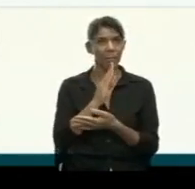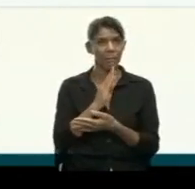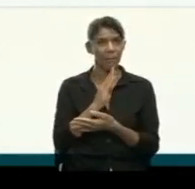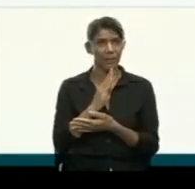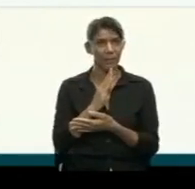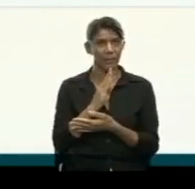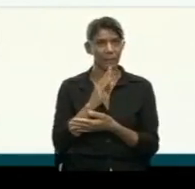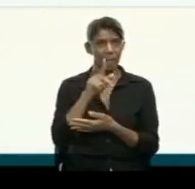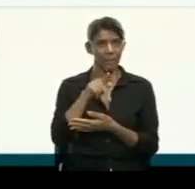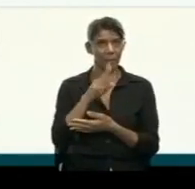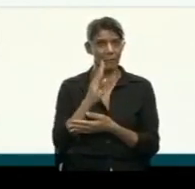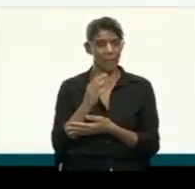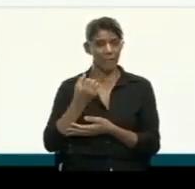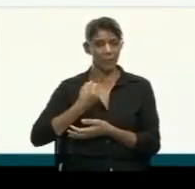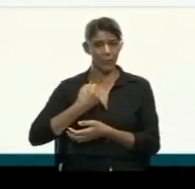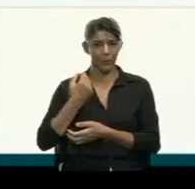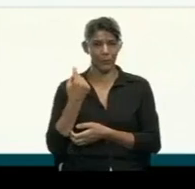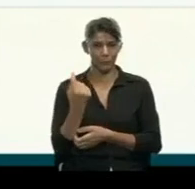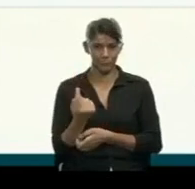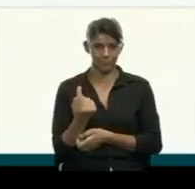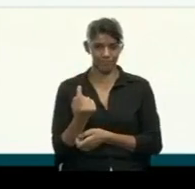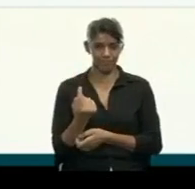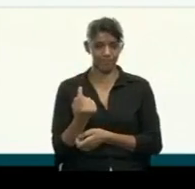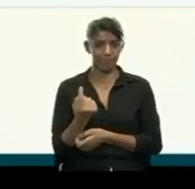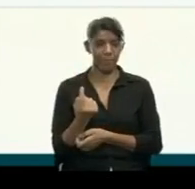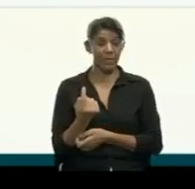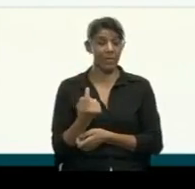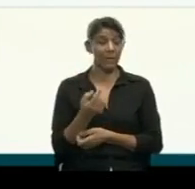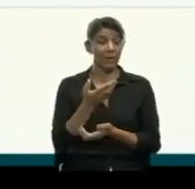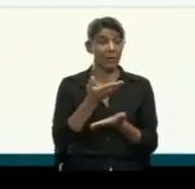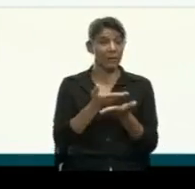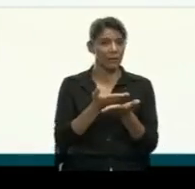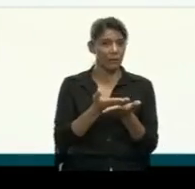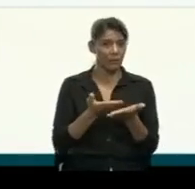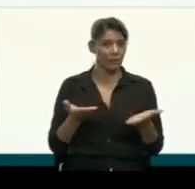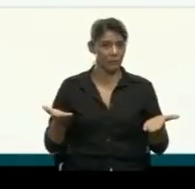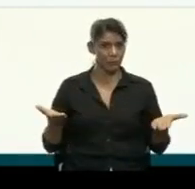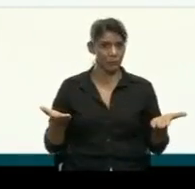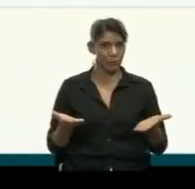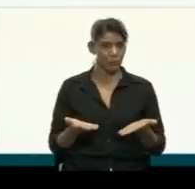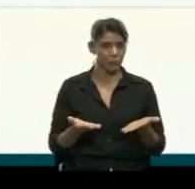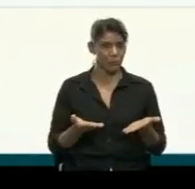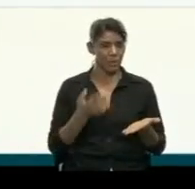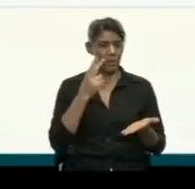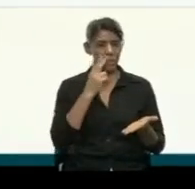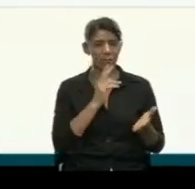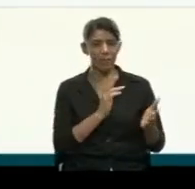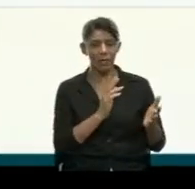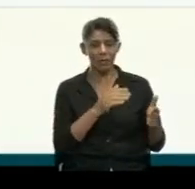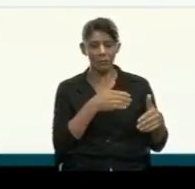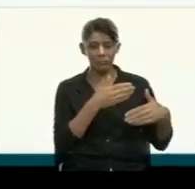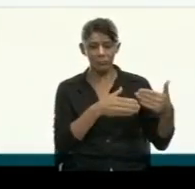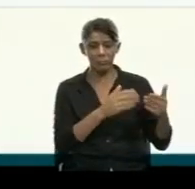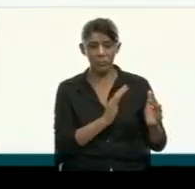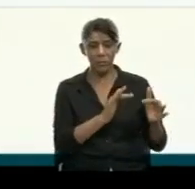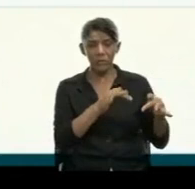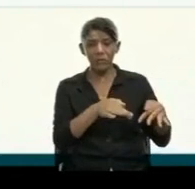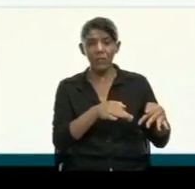professor disponibilizou para você. Tudo bem? Já na aula de hoje, a gente vai finalizar a